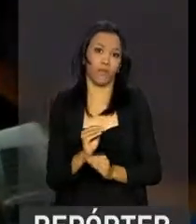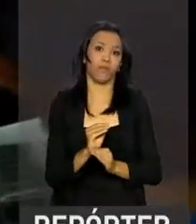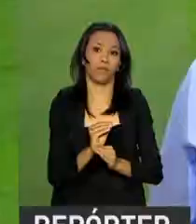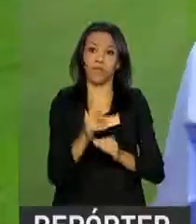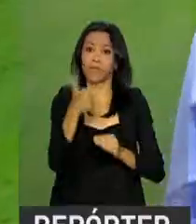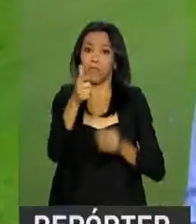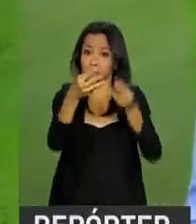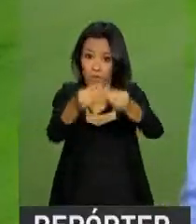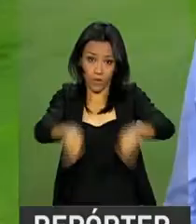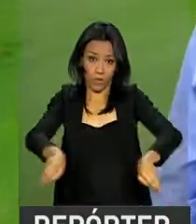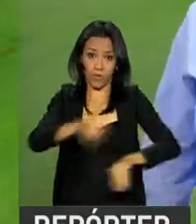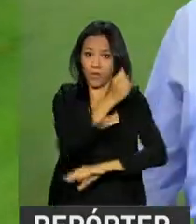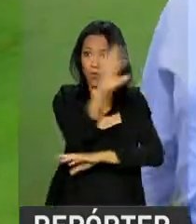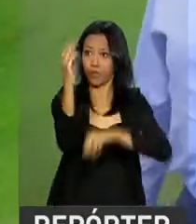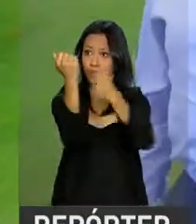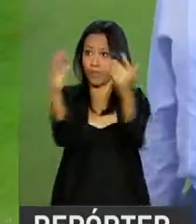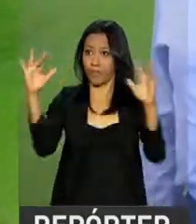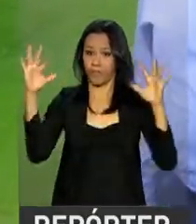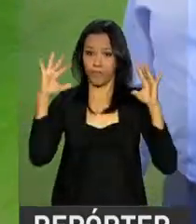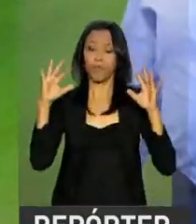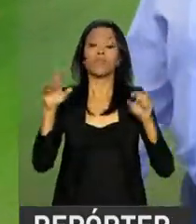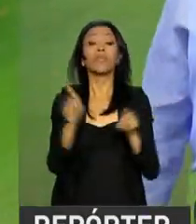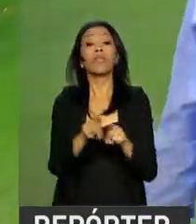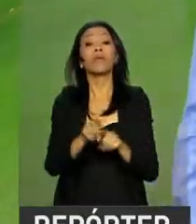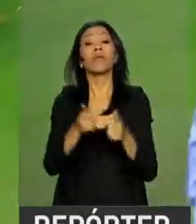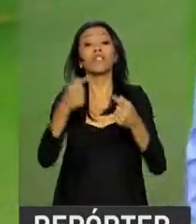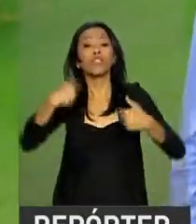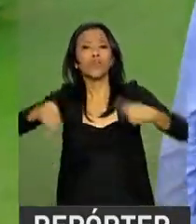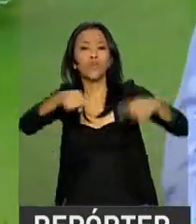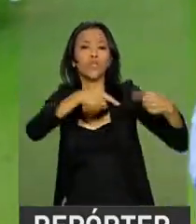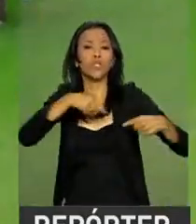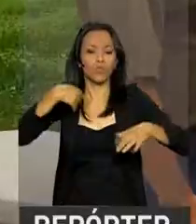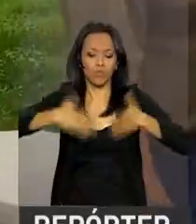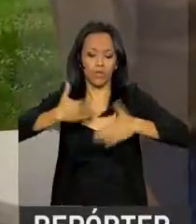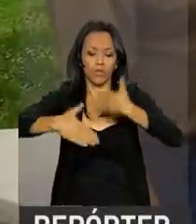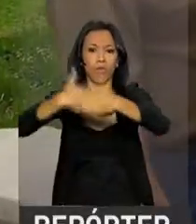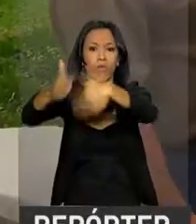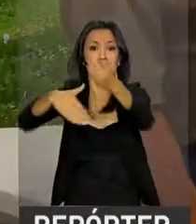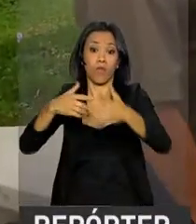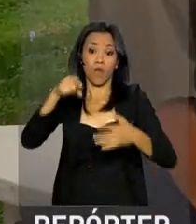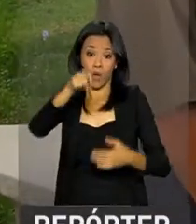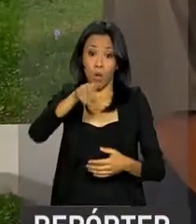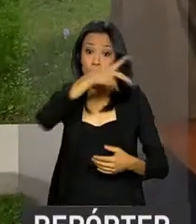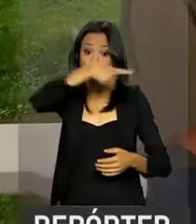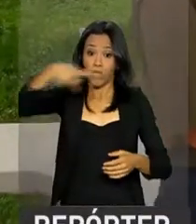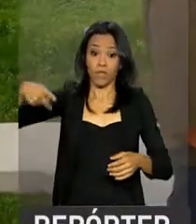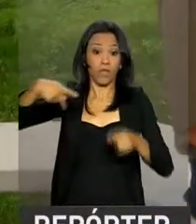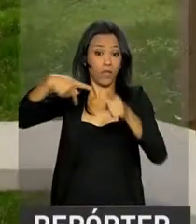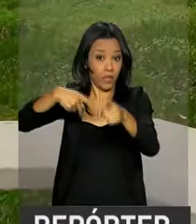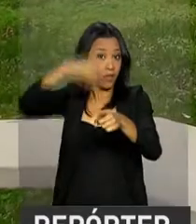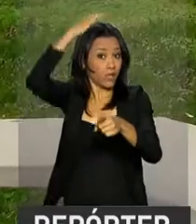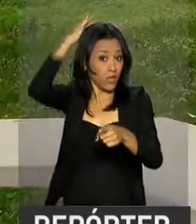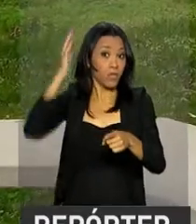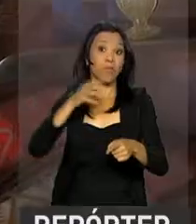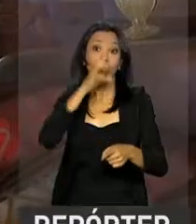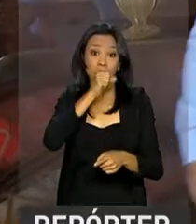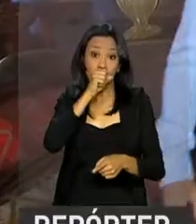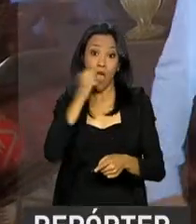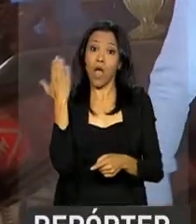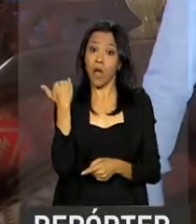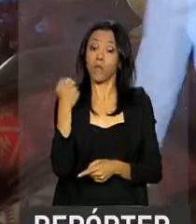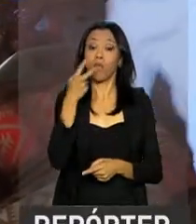ambiente e para discutir o desenvolvimento dessa região o presidente michel temer visitou o pantanal neste sábado